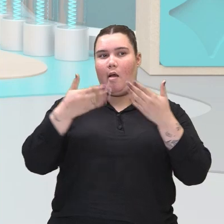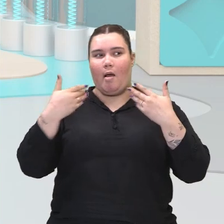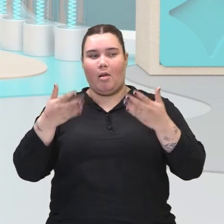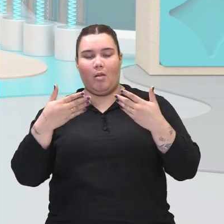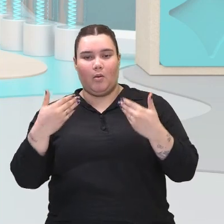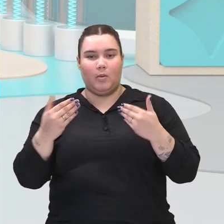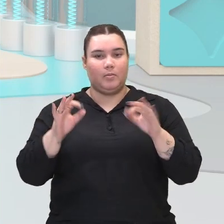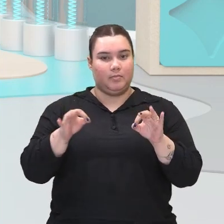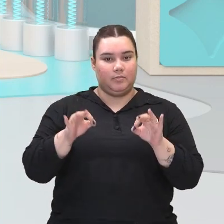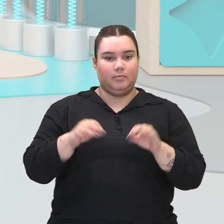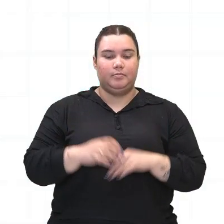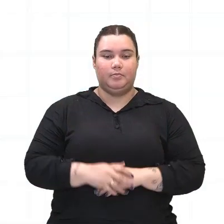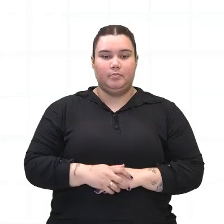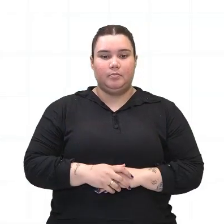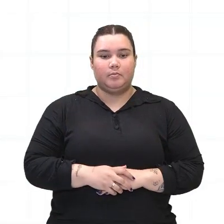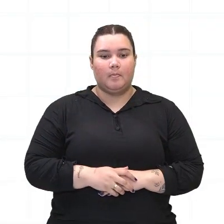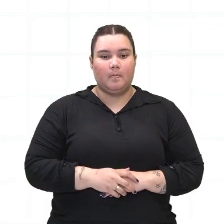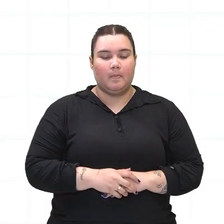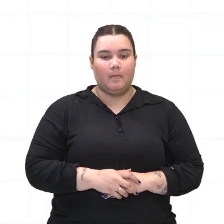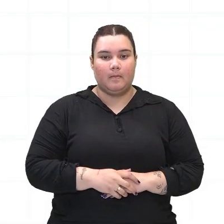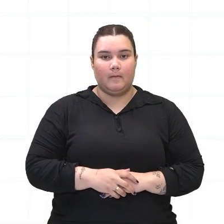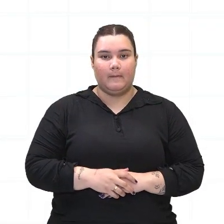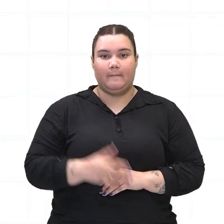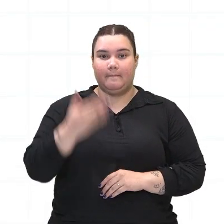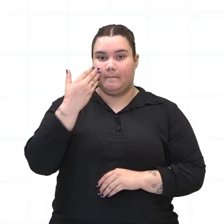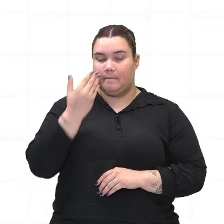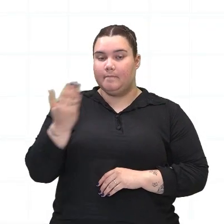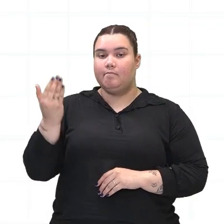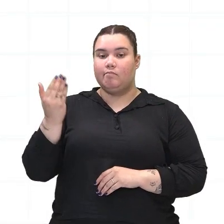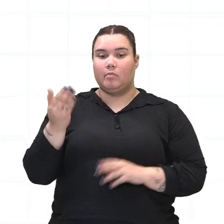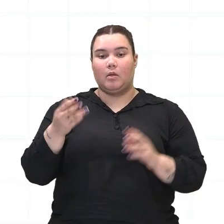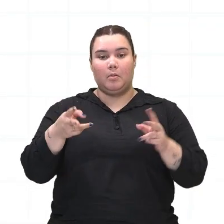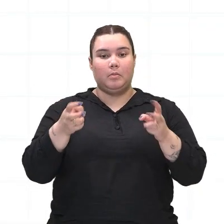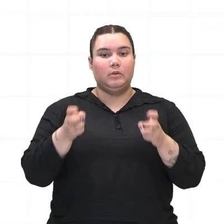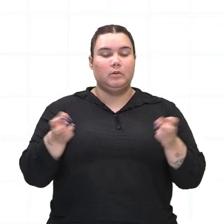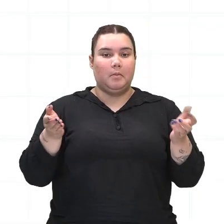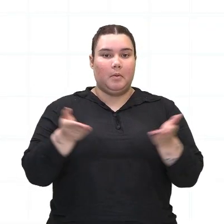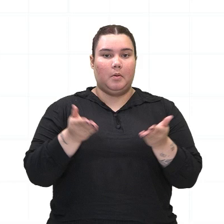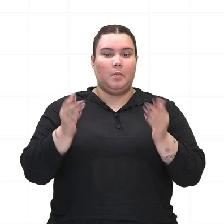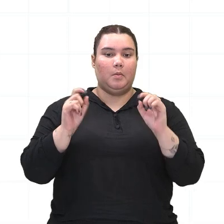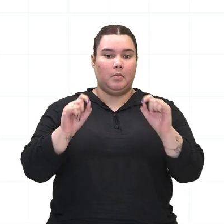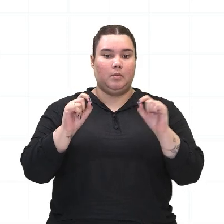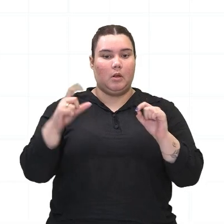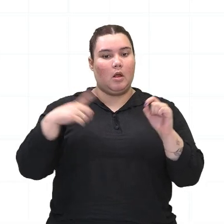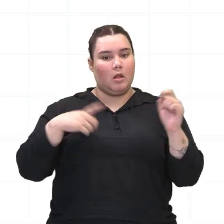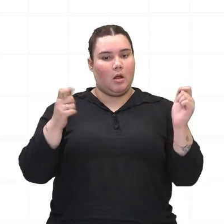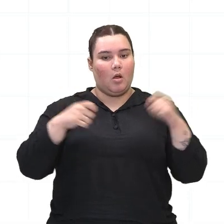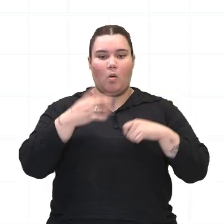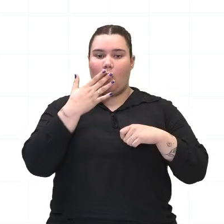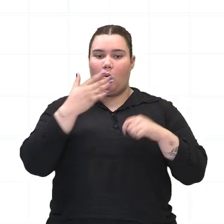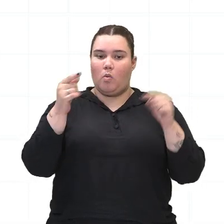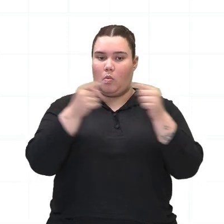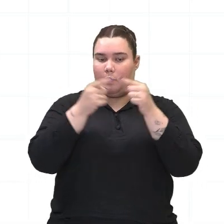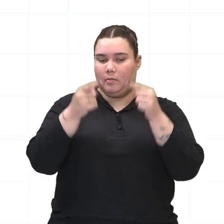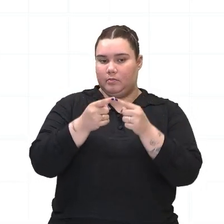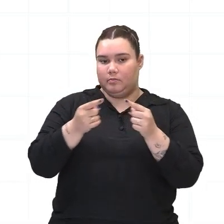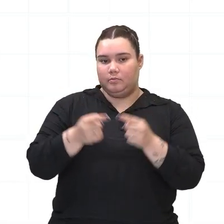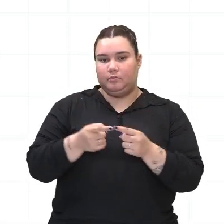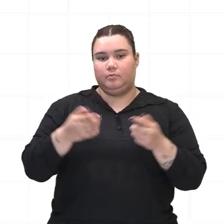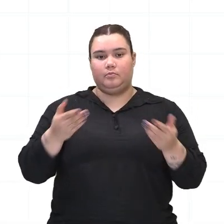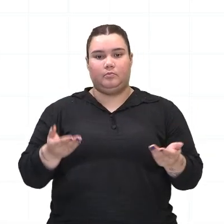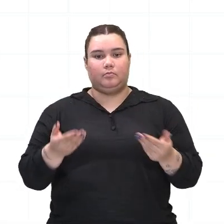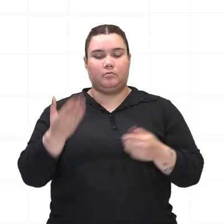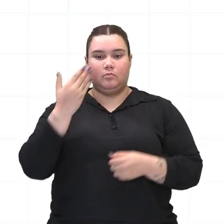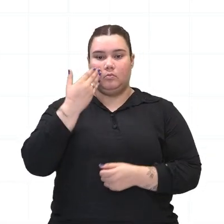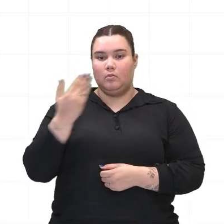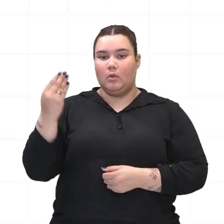outono. Muito bem. Vamos perceber agora que eu posso fazer combinações. Eu posso ter aqui